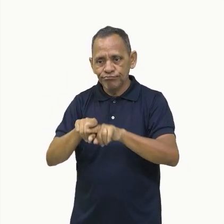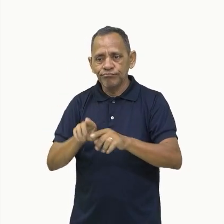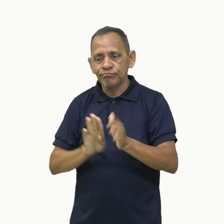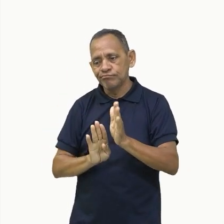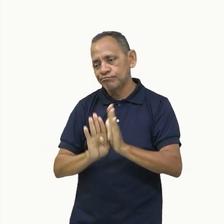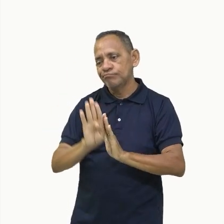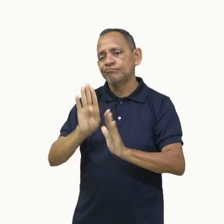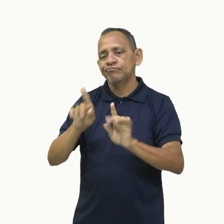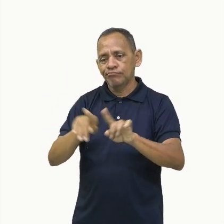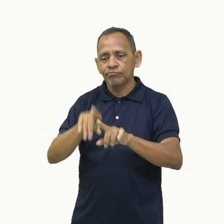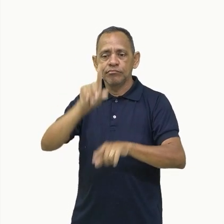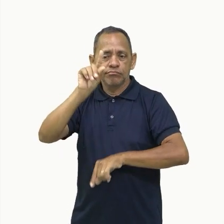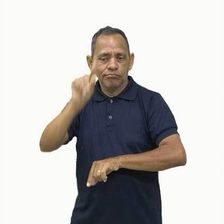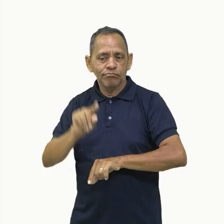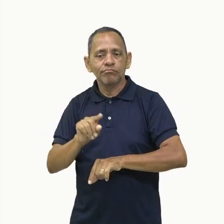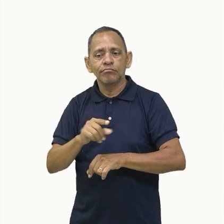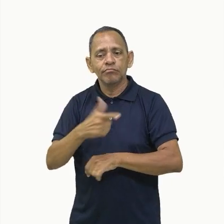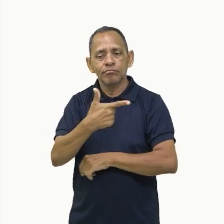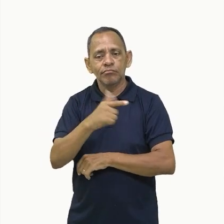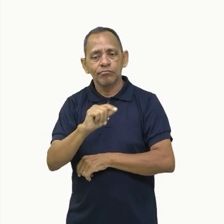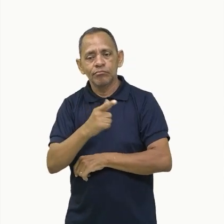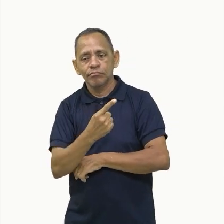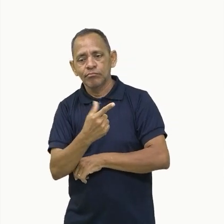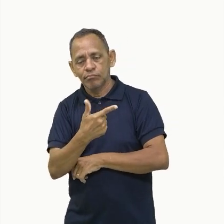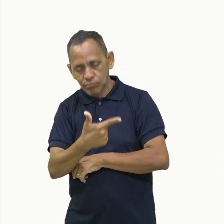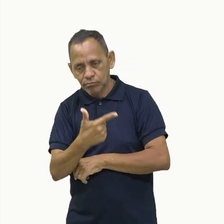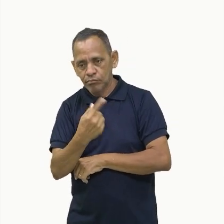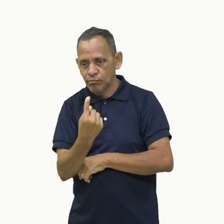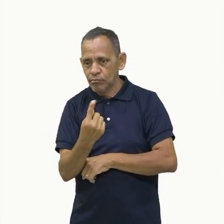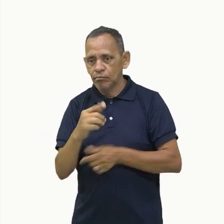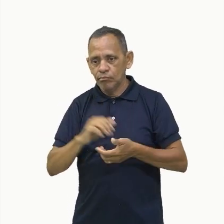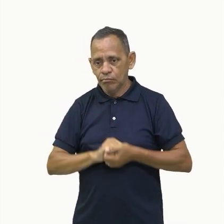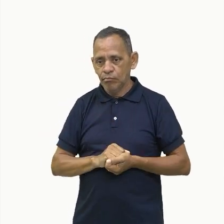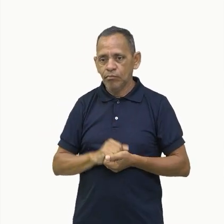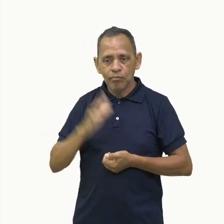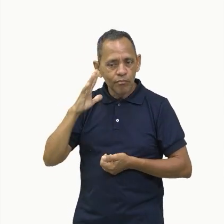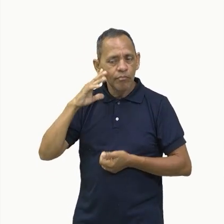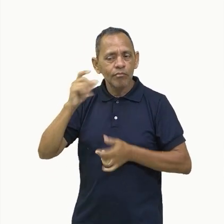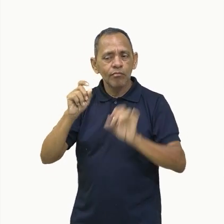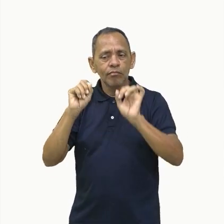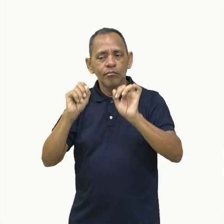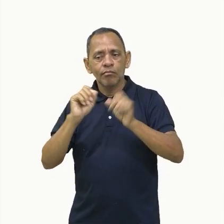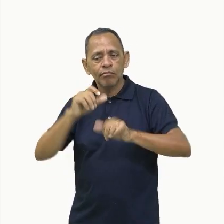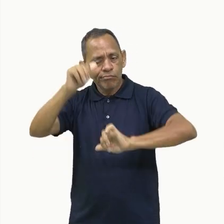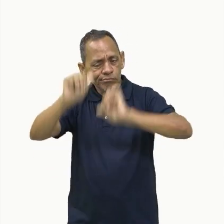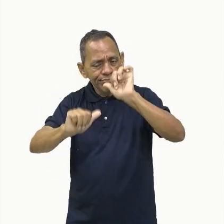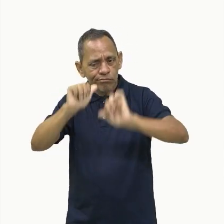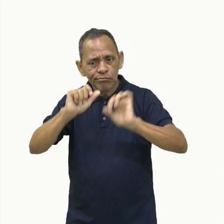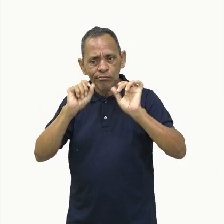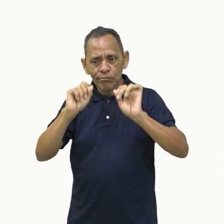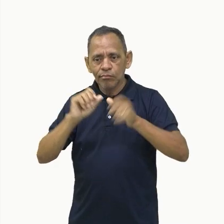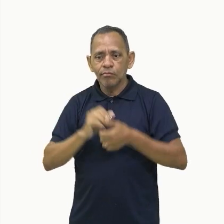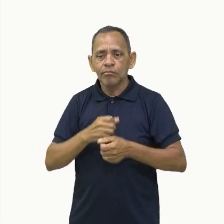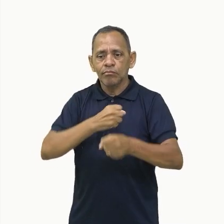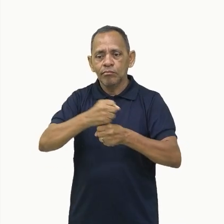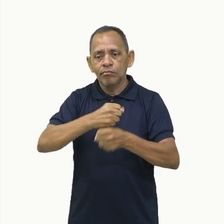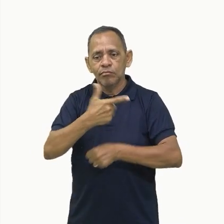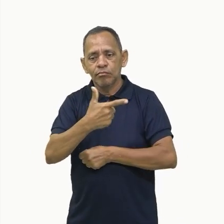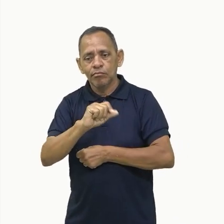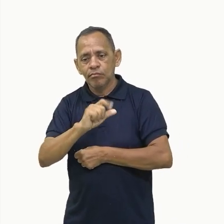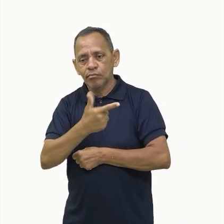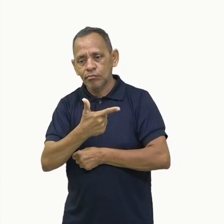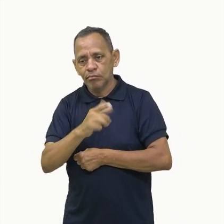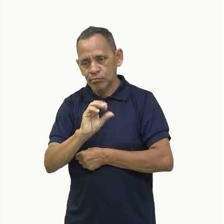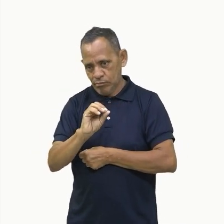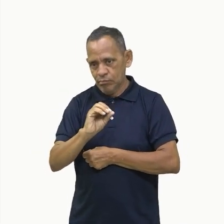acaba diminuindo em 2021. Até pela situação, aí se a gente for analisar no ano de 2020,